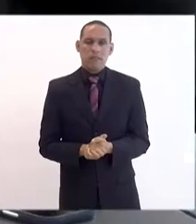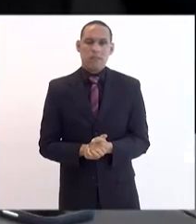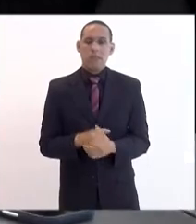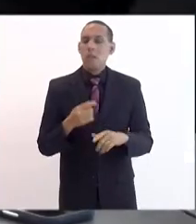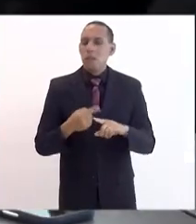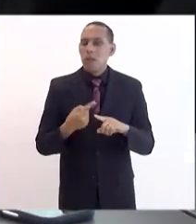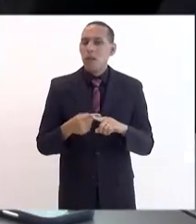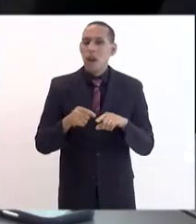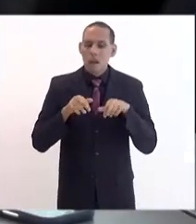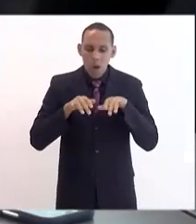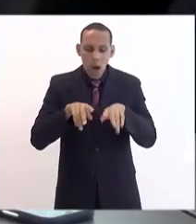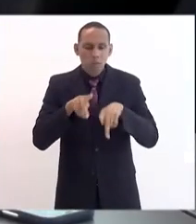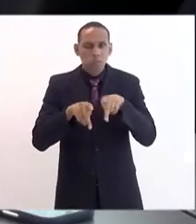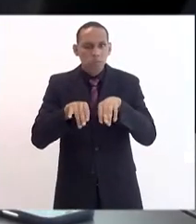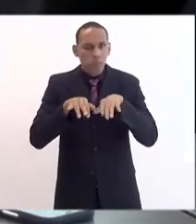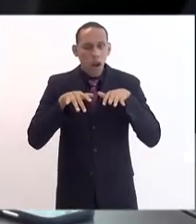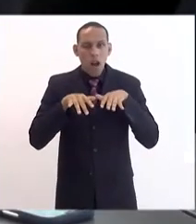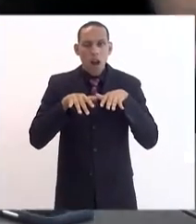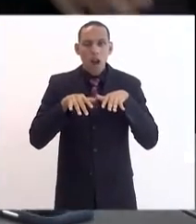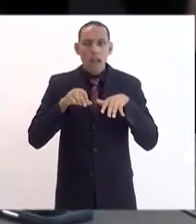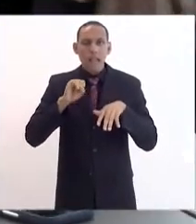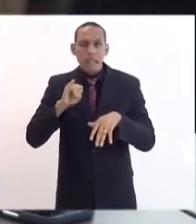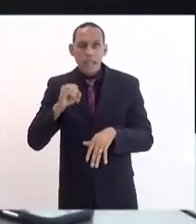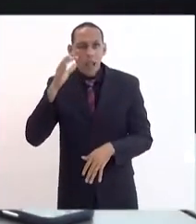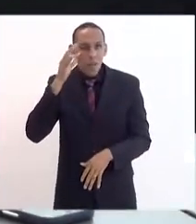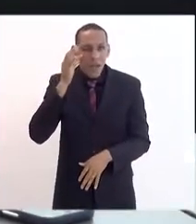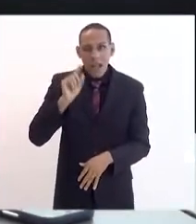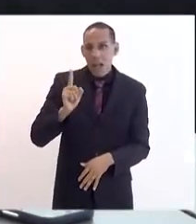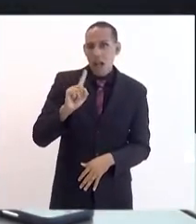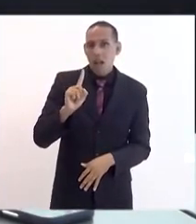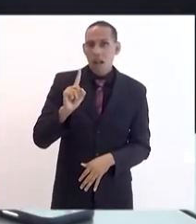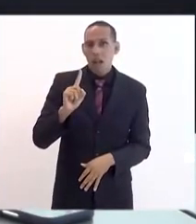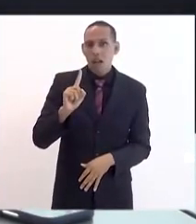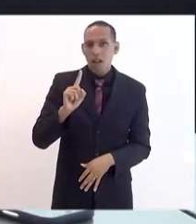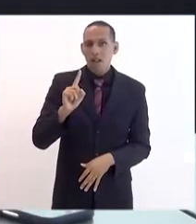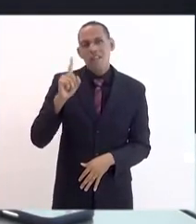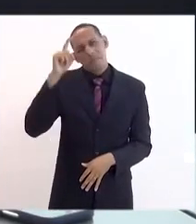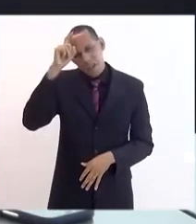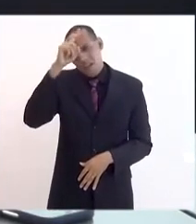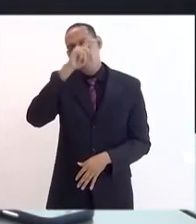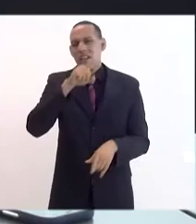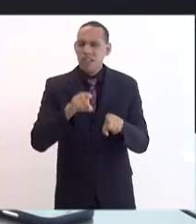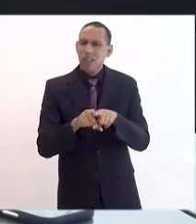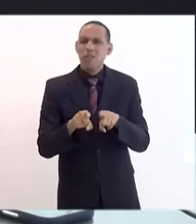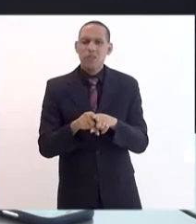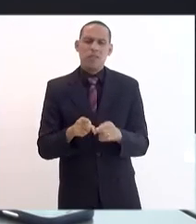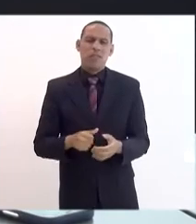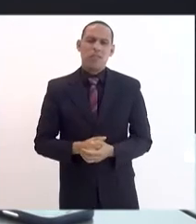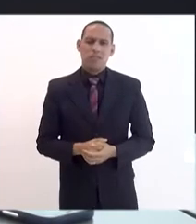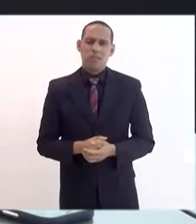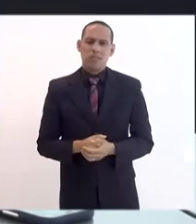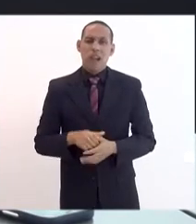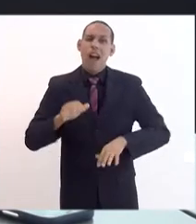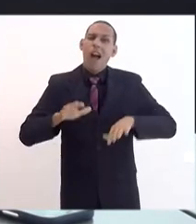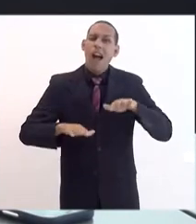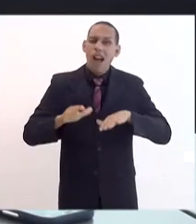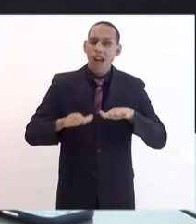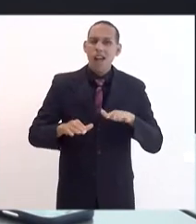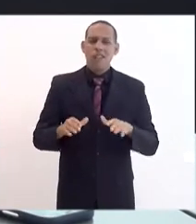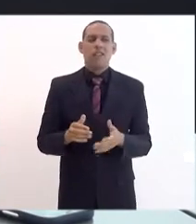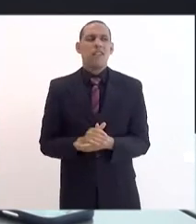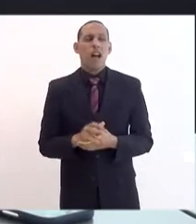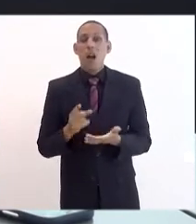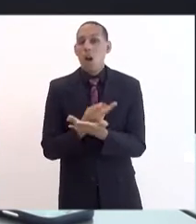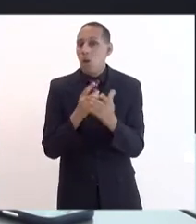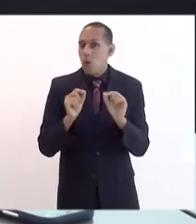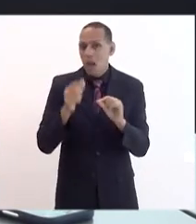Porque a audiência pública não presencial também é muito complicada. Muito complicada. Muitas vezes tem pessoas